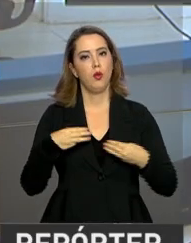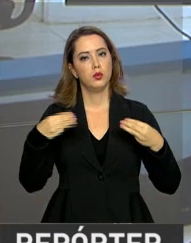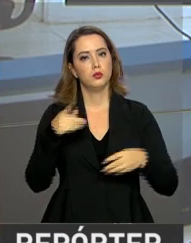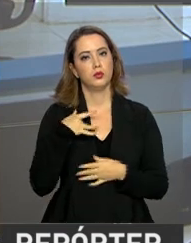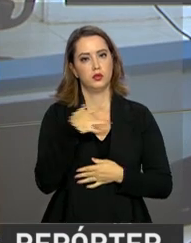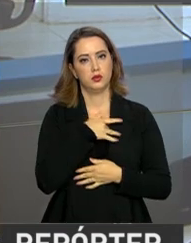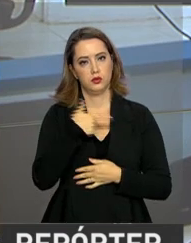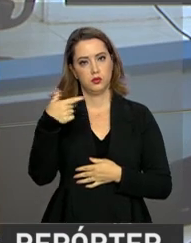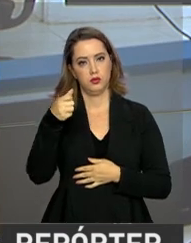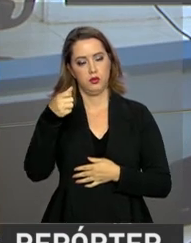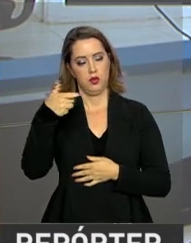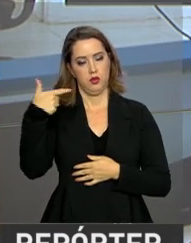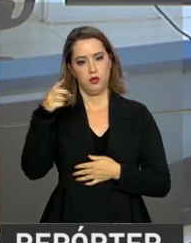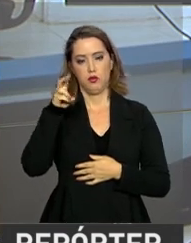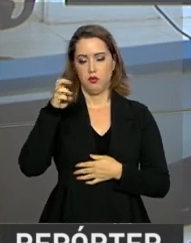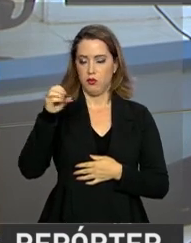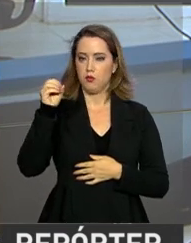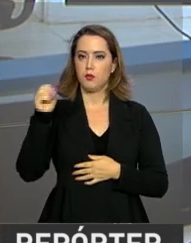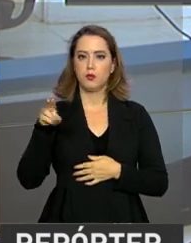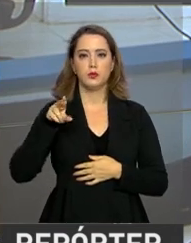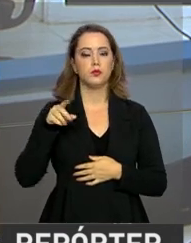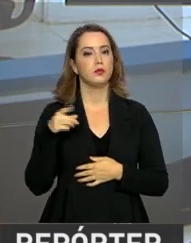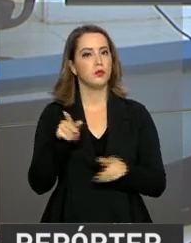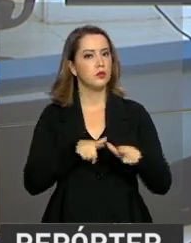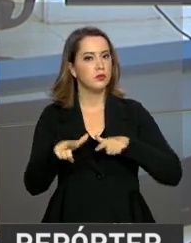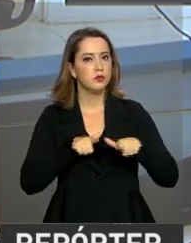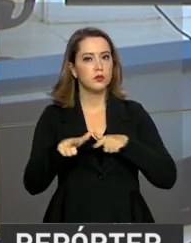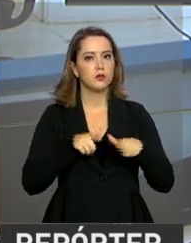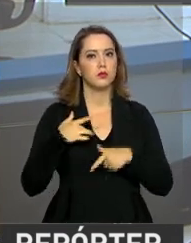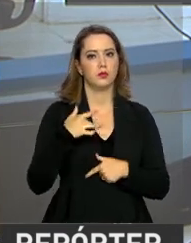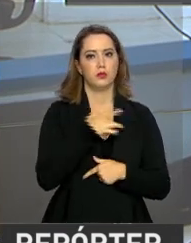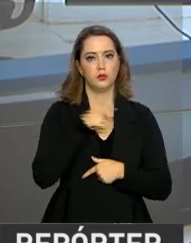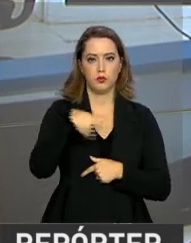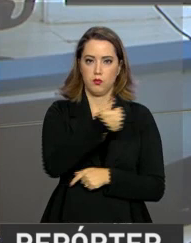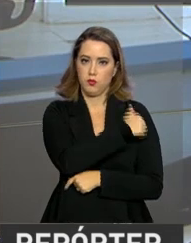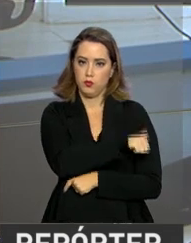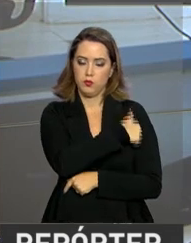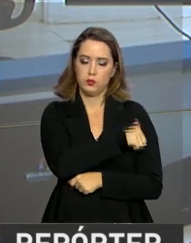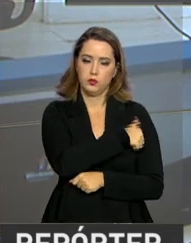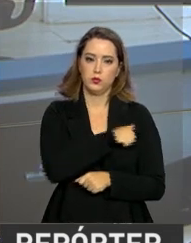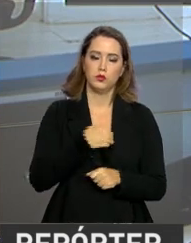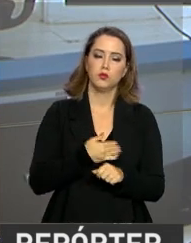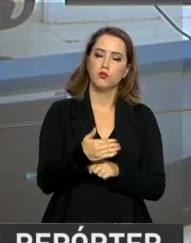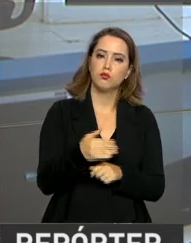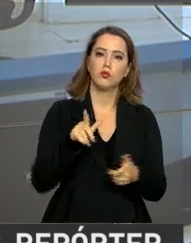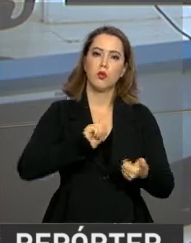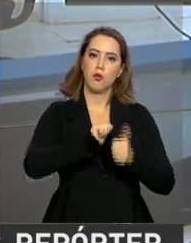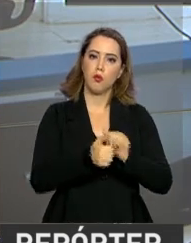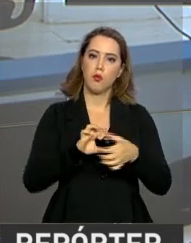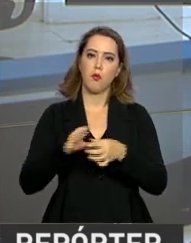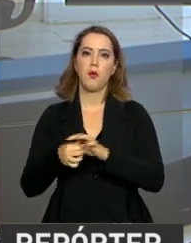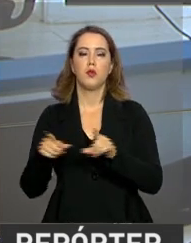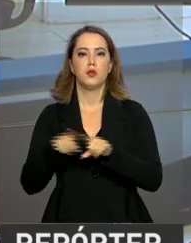Saúde, 2.500 profissionais do setor de saúde vão reforçar o sistema de proteção no Rio de Janeiro durante os jogos, além de